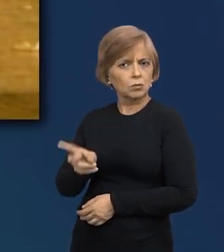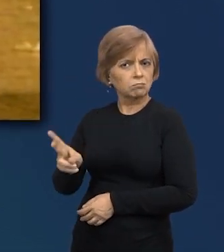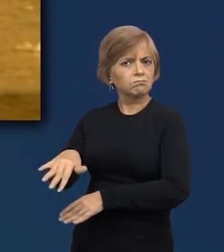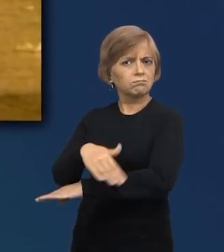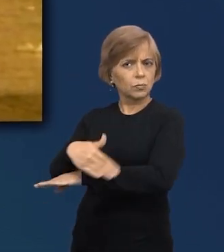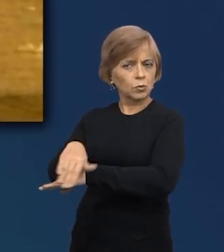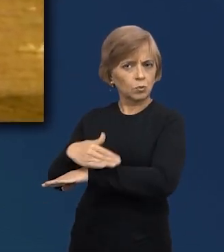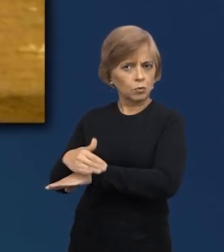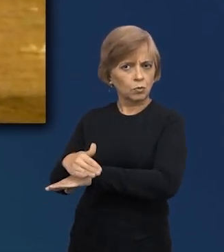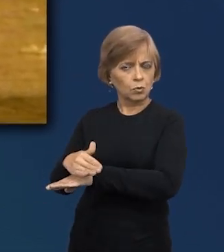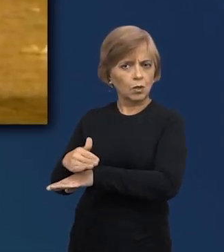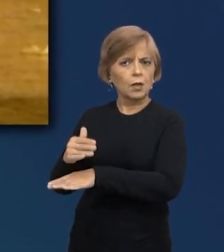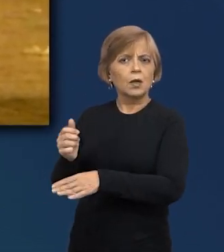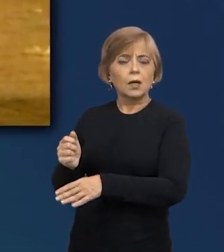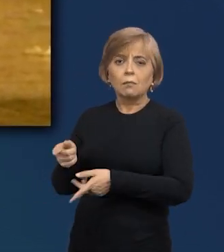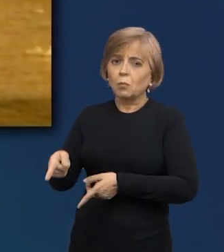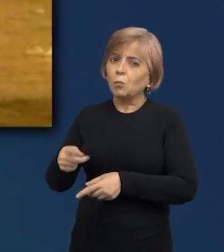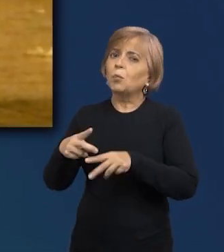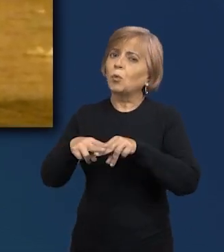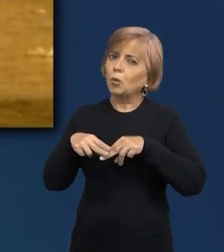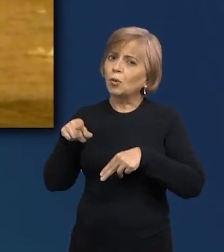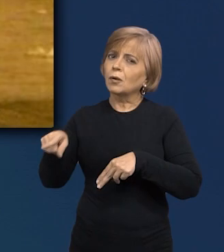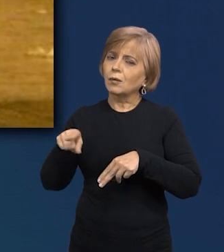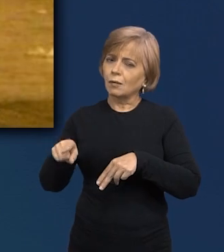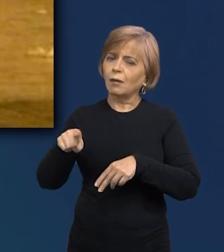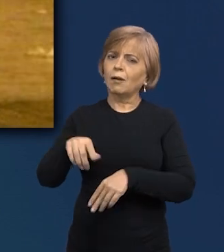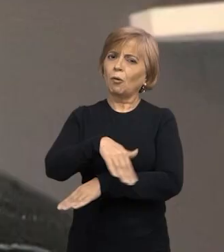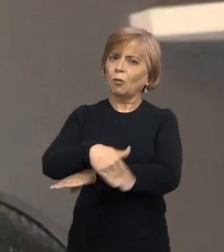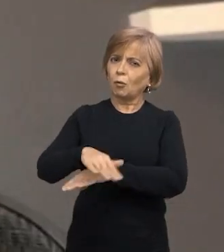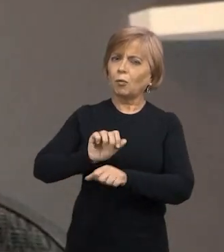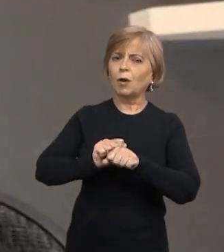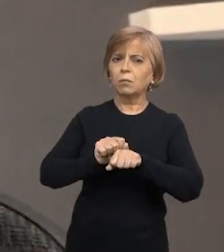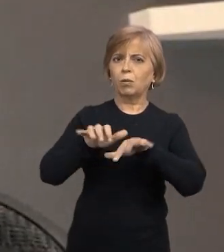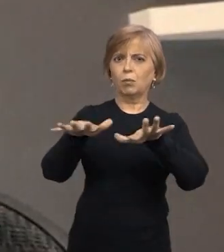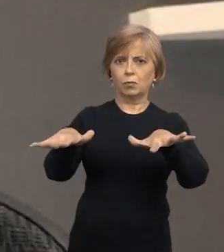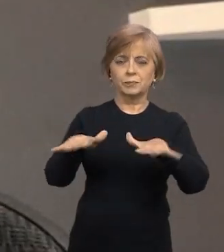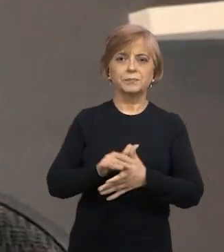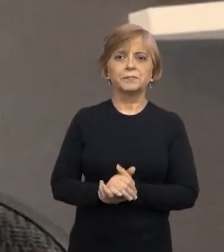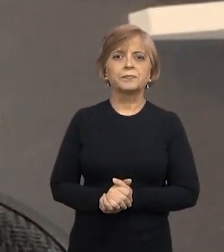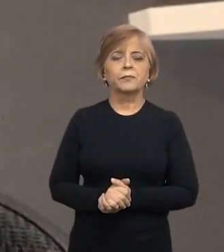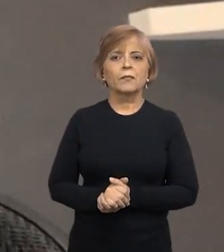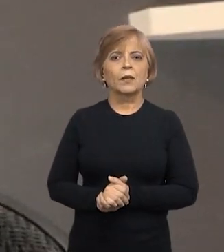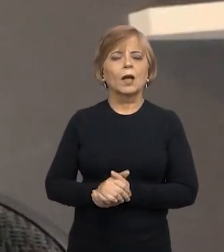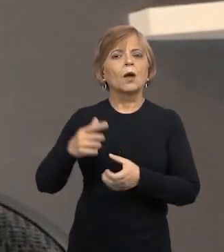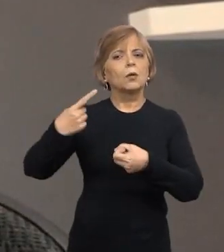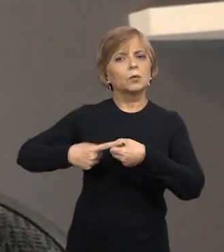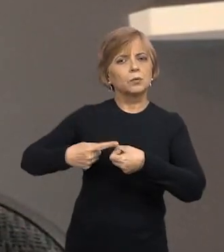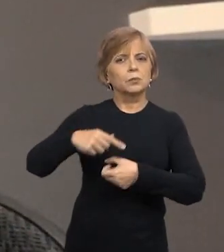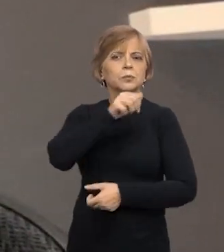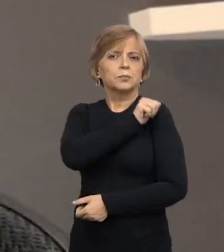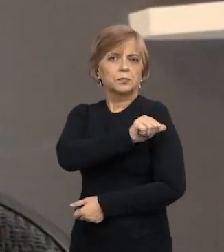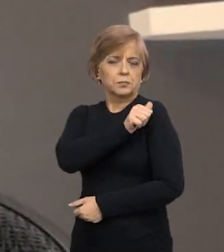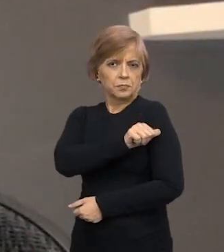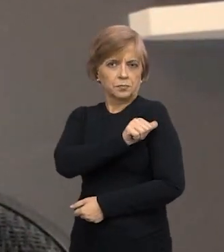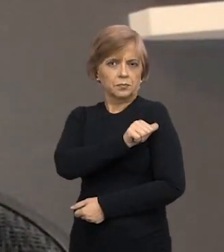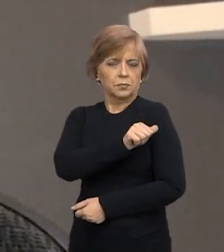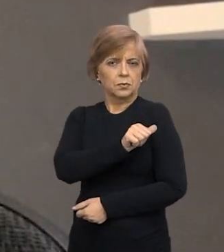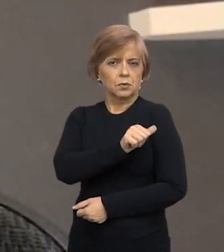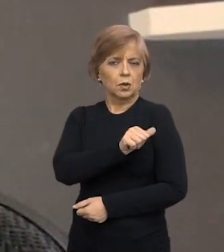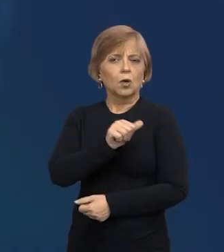cidade contribui com a disseminação da Covid-19. O município do Rio de Janeiro entrou com ação